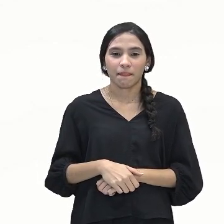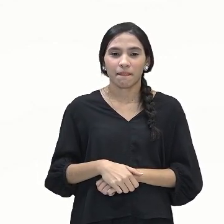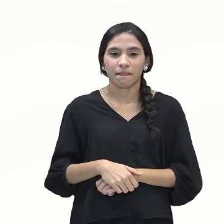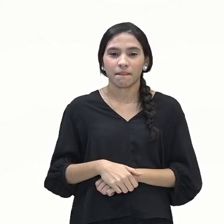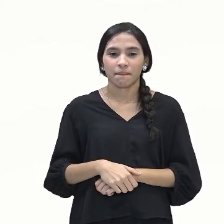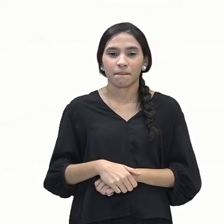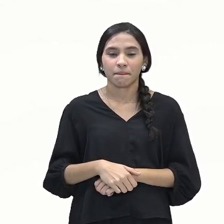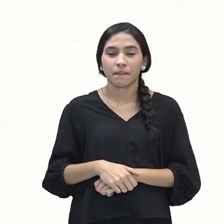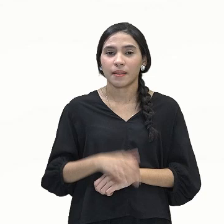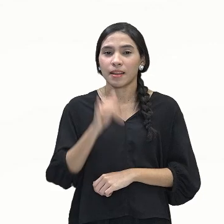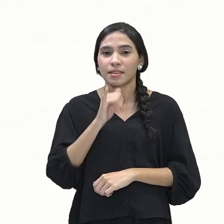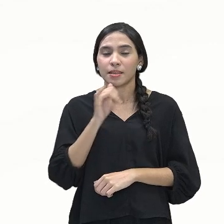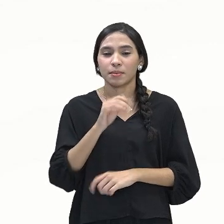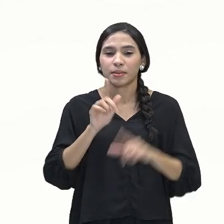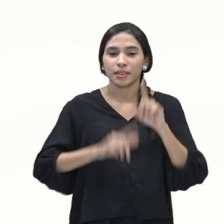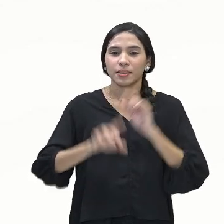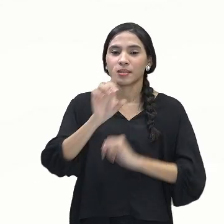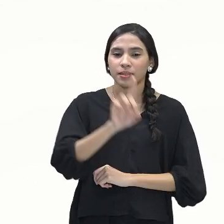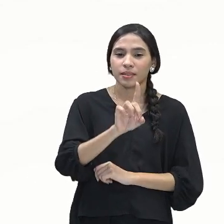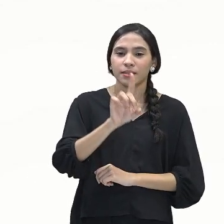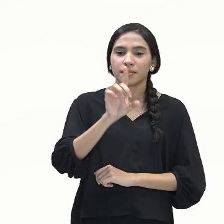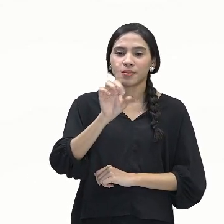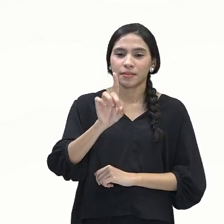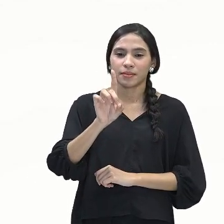olha, o D.